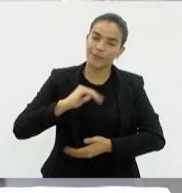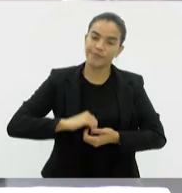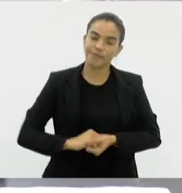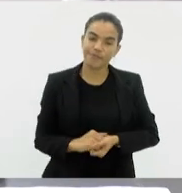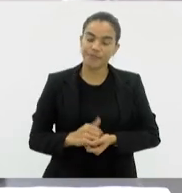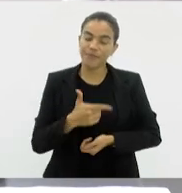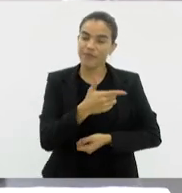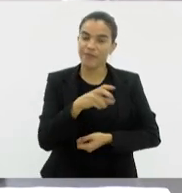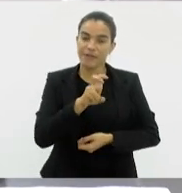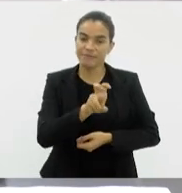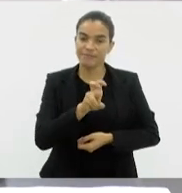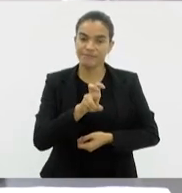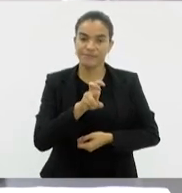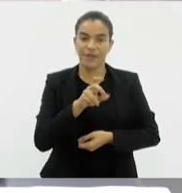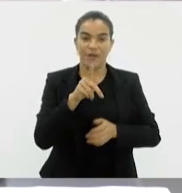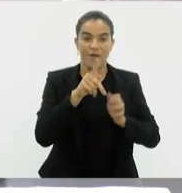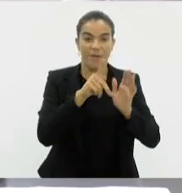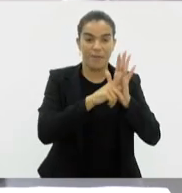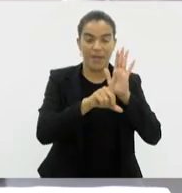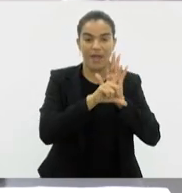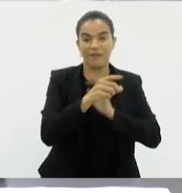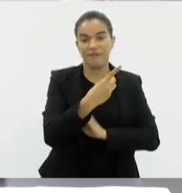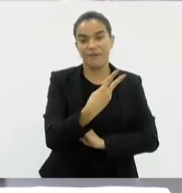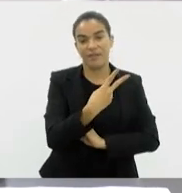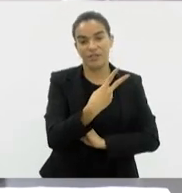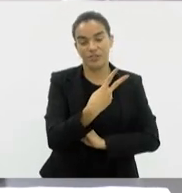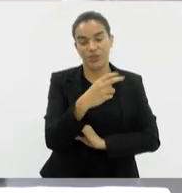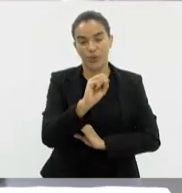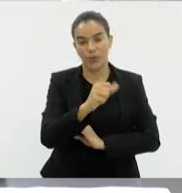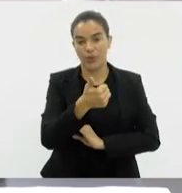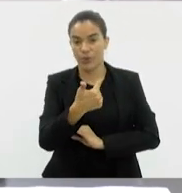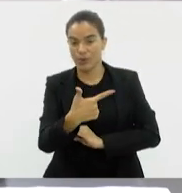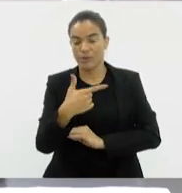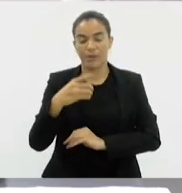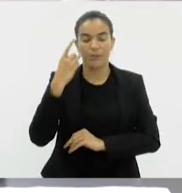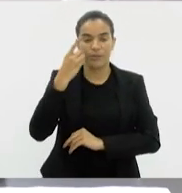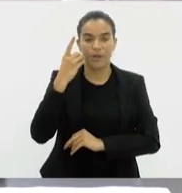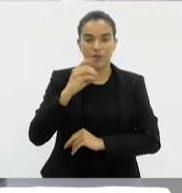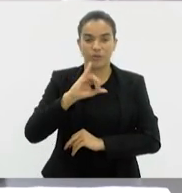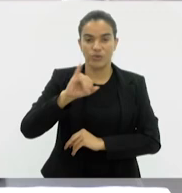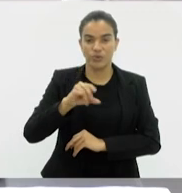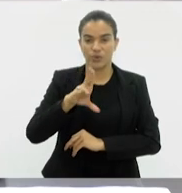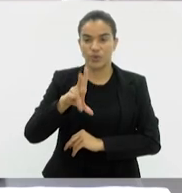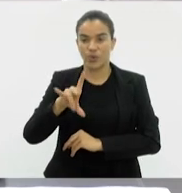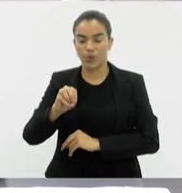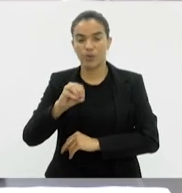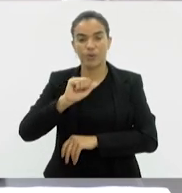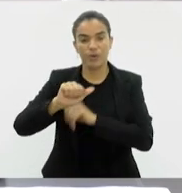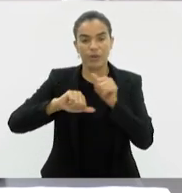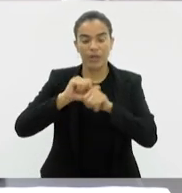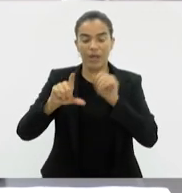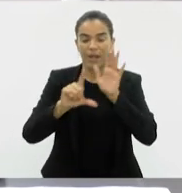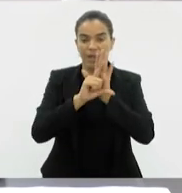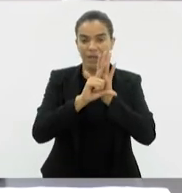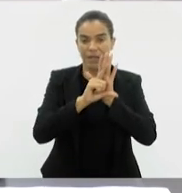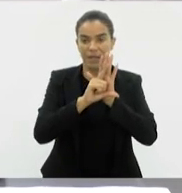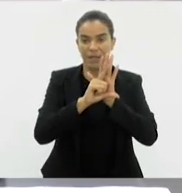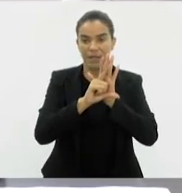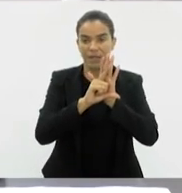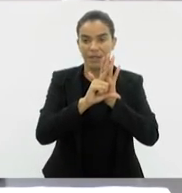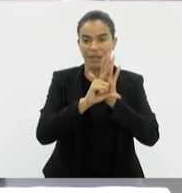Aprovado. 25 da pauta. PL 2812 de 23, de autoria do deputado Júlio Rocha, que altera a lei número